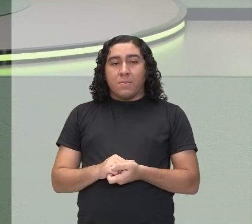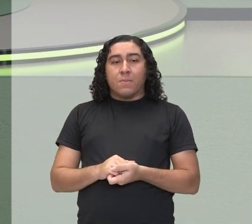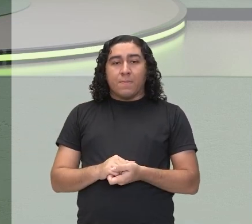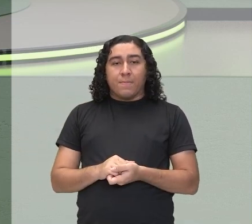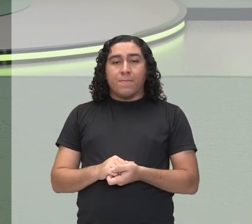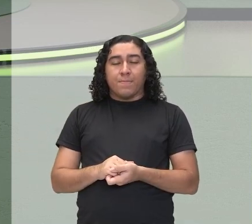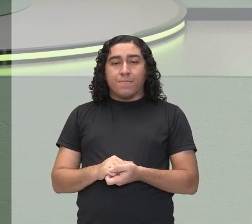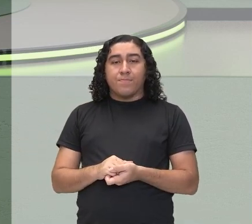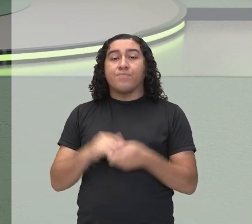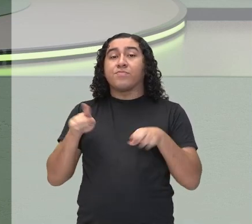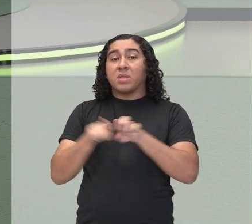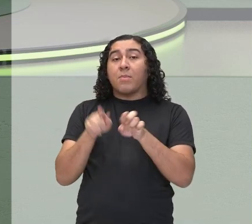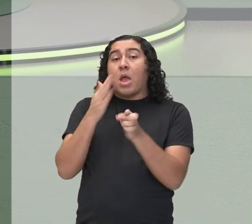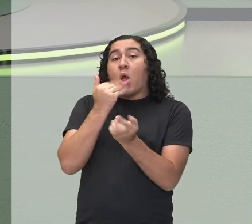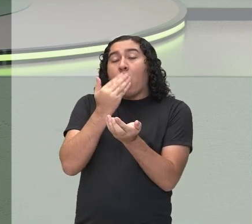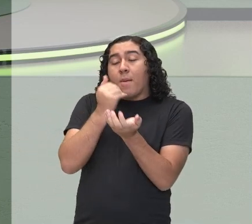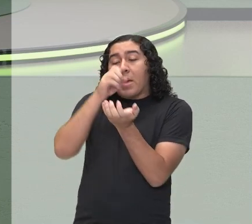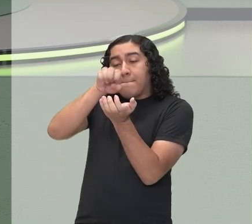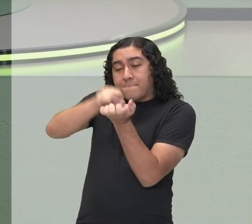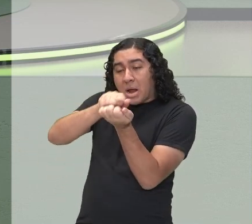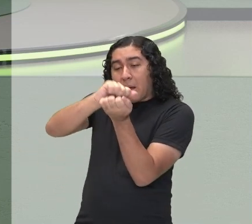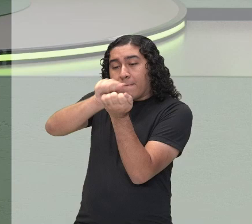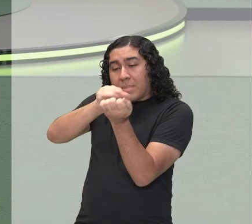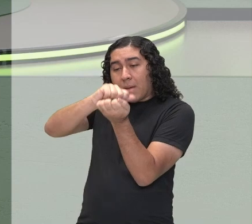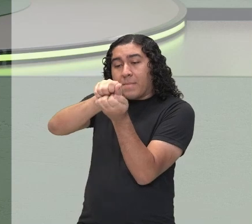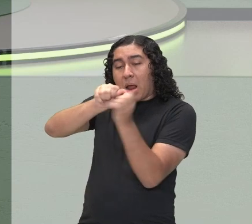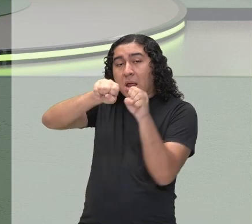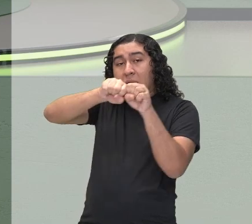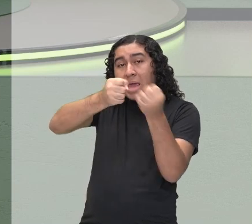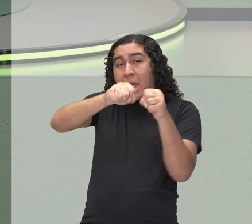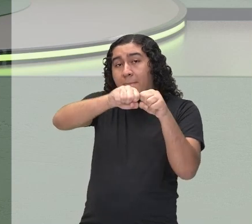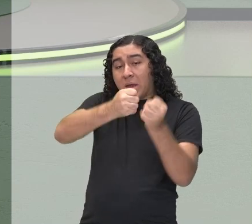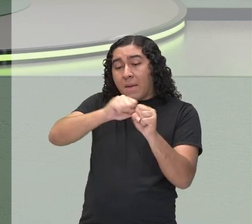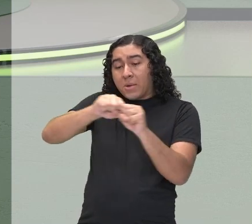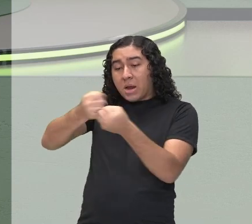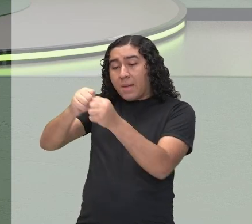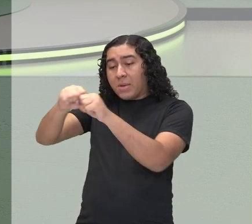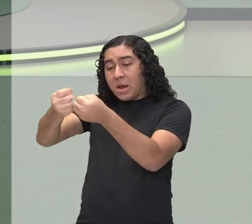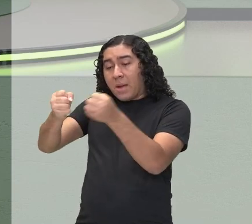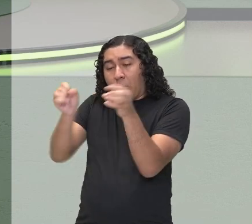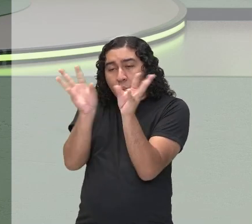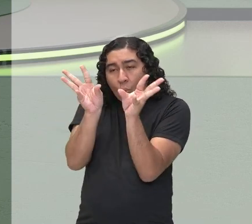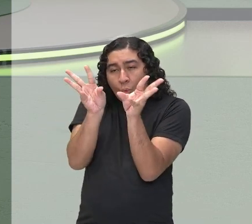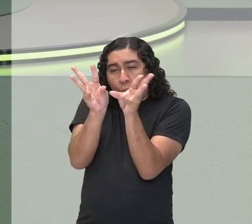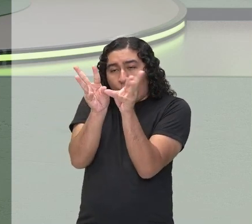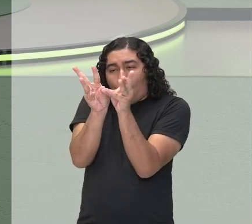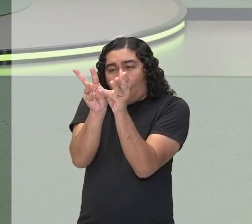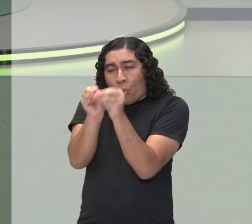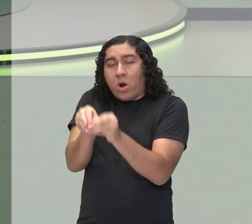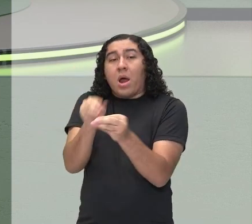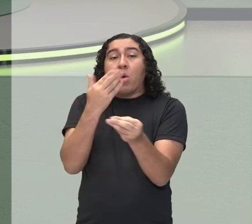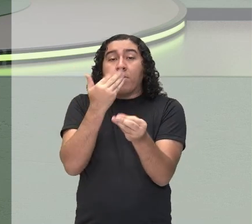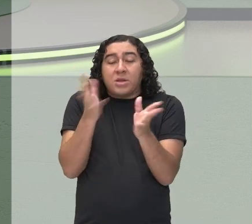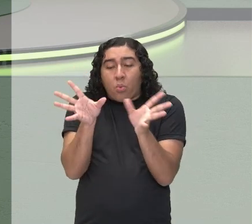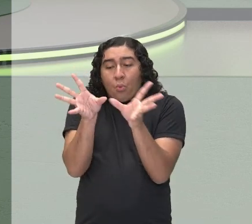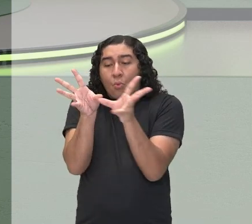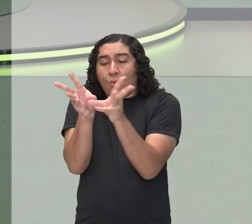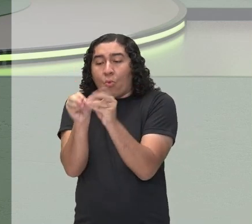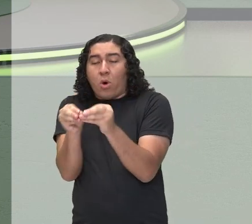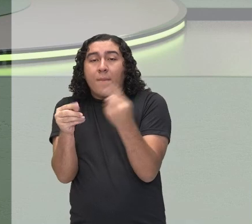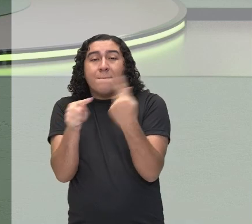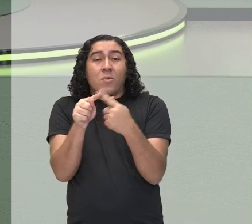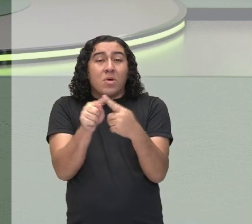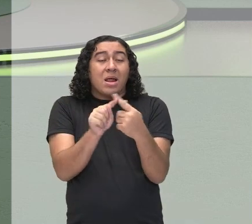de digestão, ele tem essa importância em reduzir essas partículas, porque elas serão absorvidas no